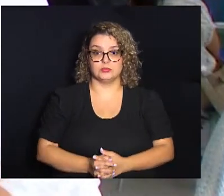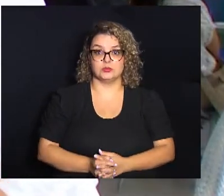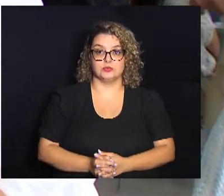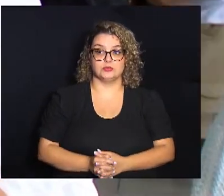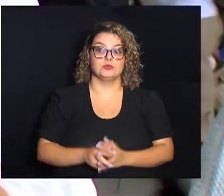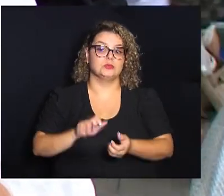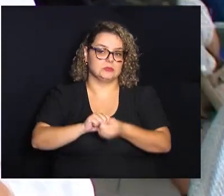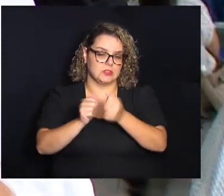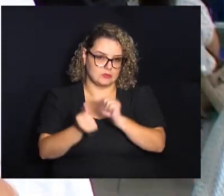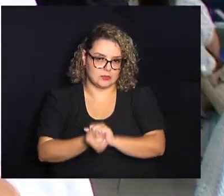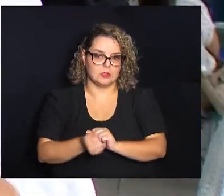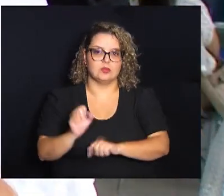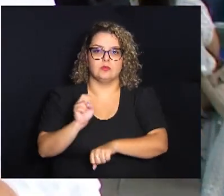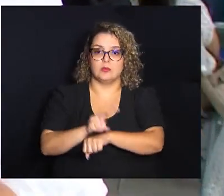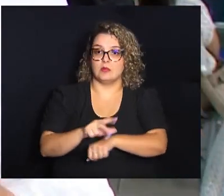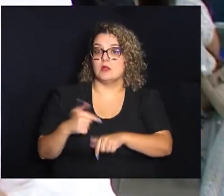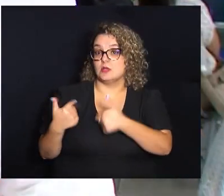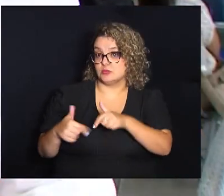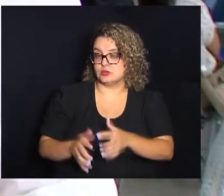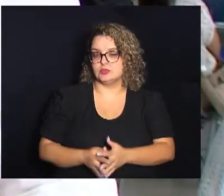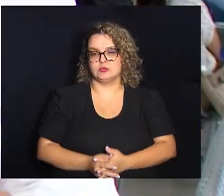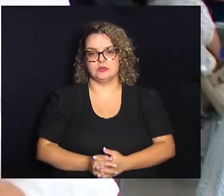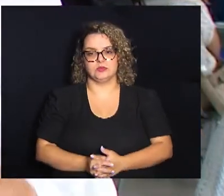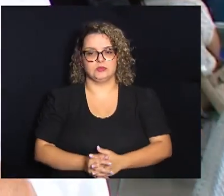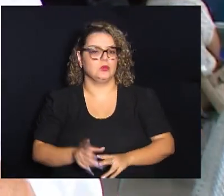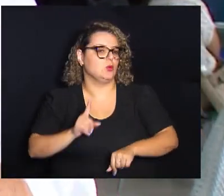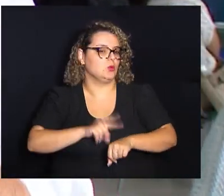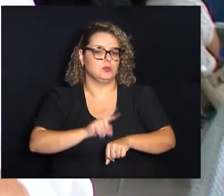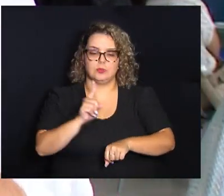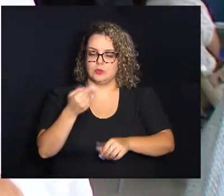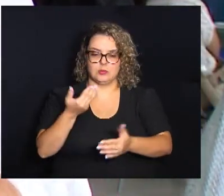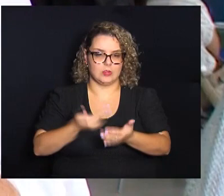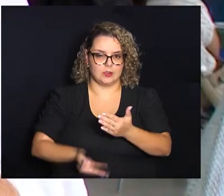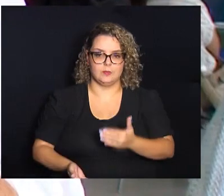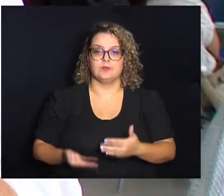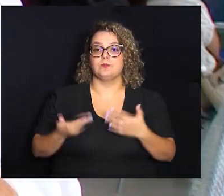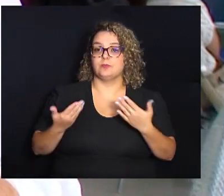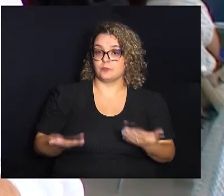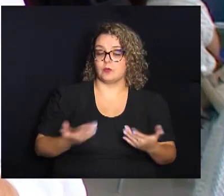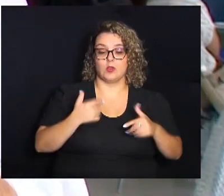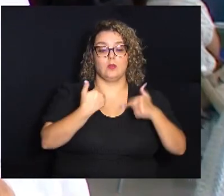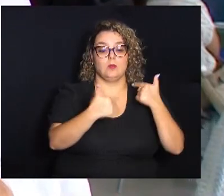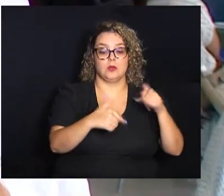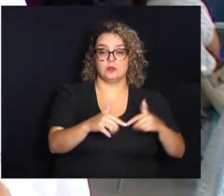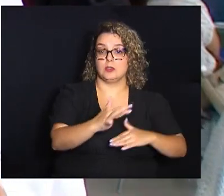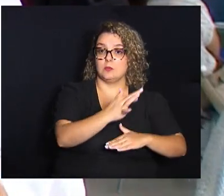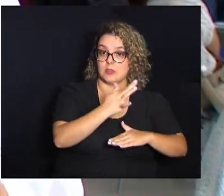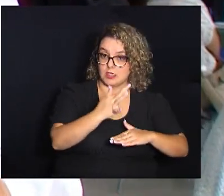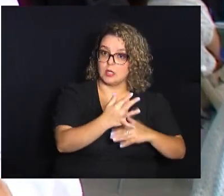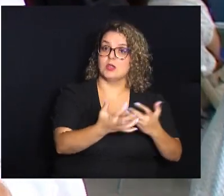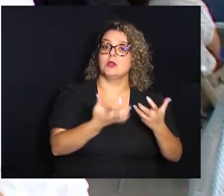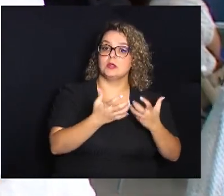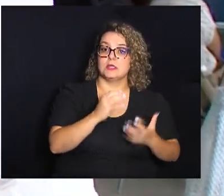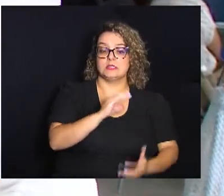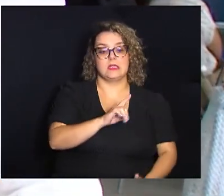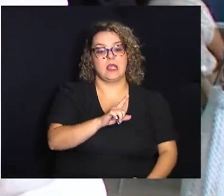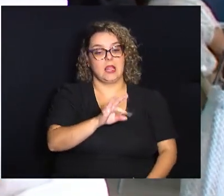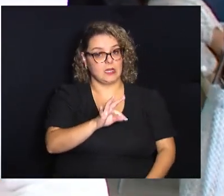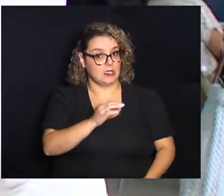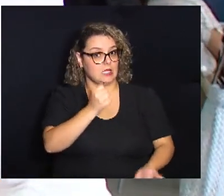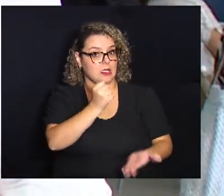encaixar melhor numa vaga de emprego. Então, o tempo aqui não é perdido, seja para o trabalhador formal que quer carteira